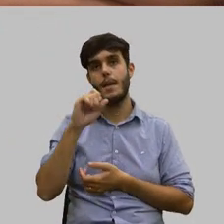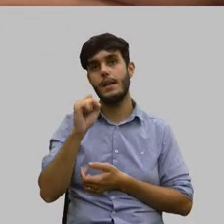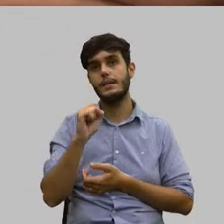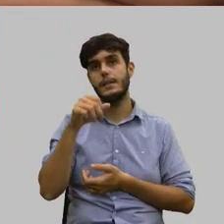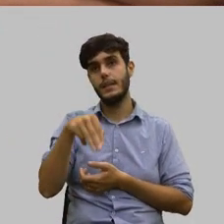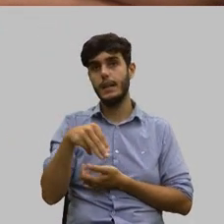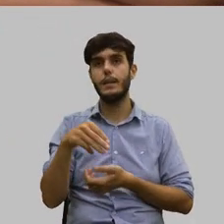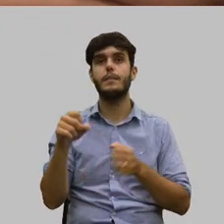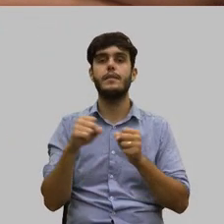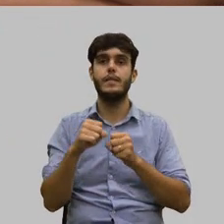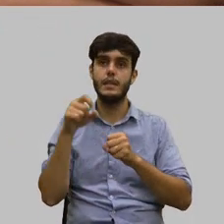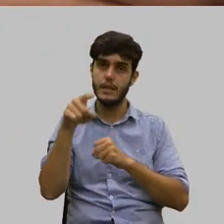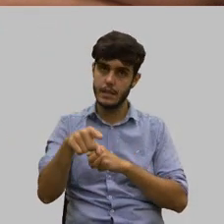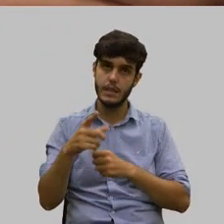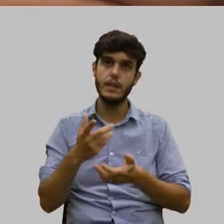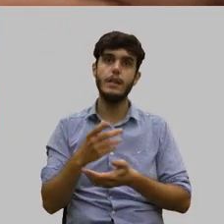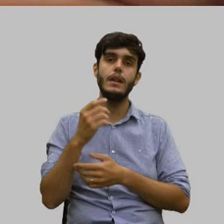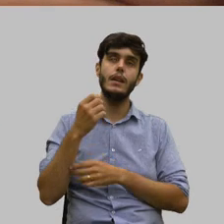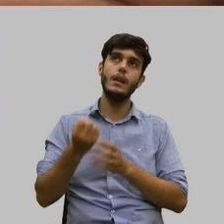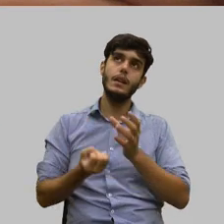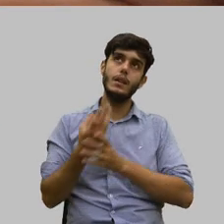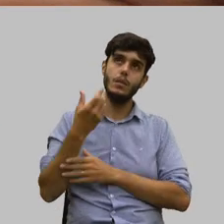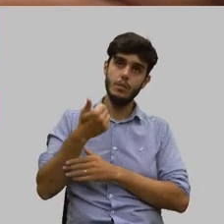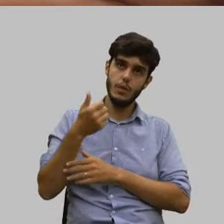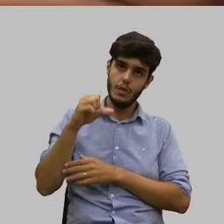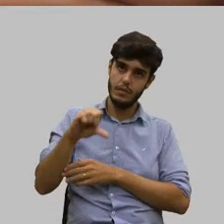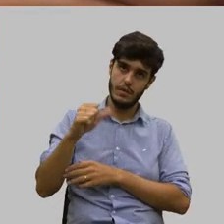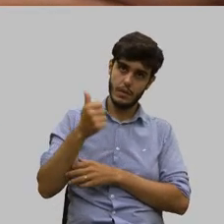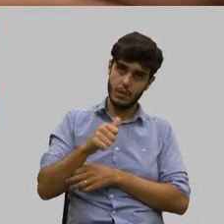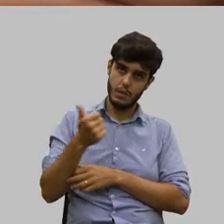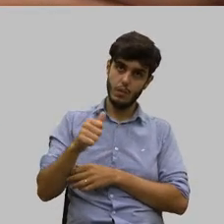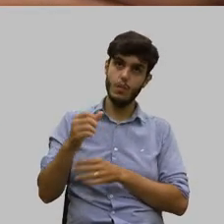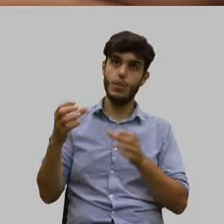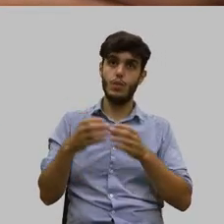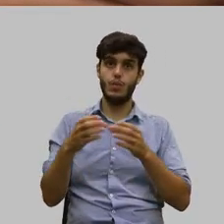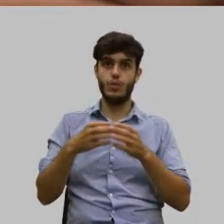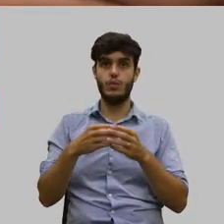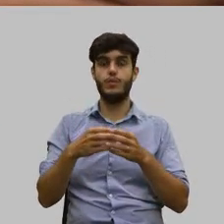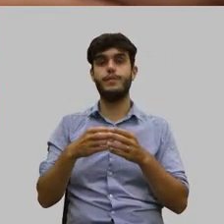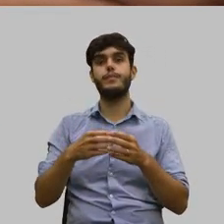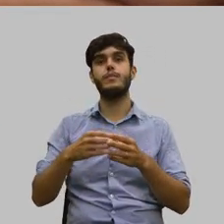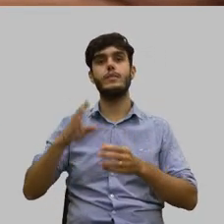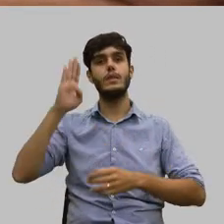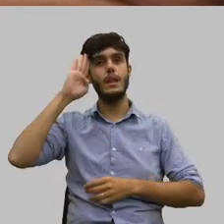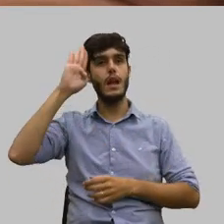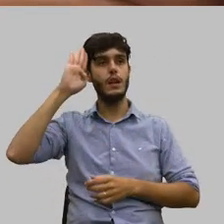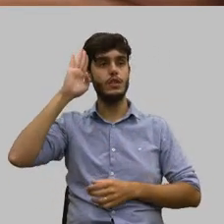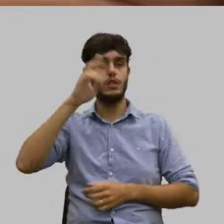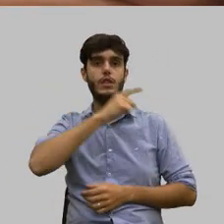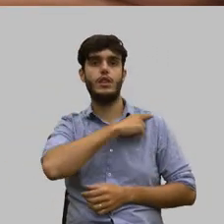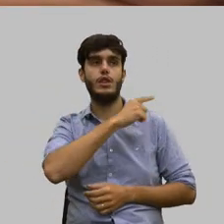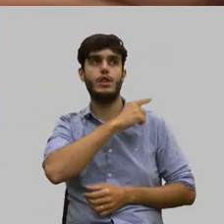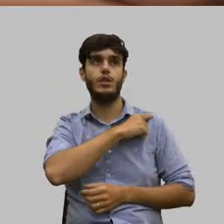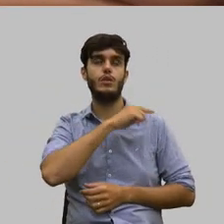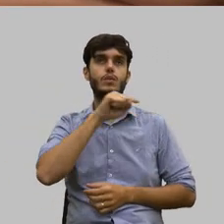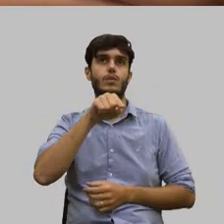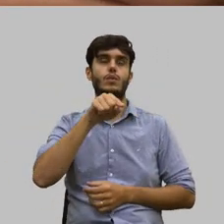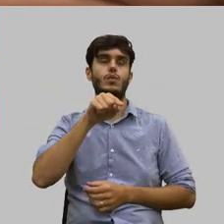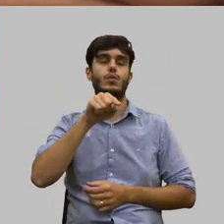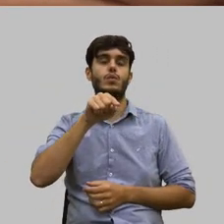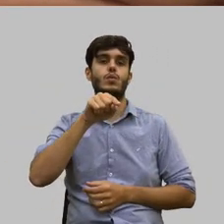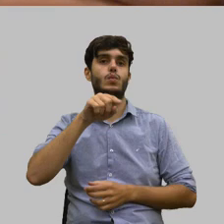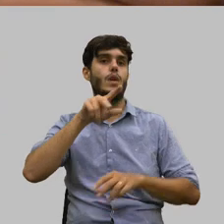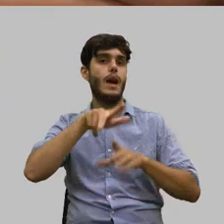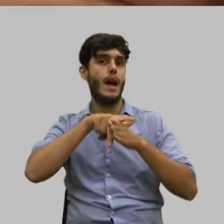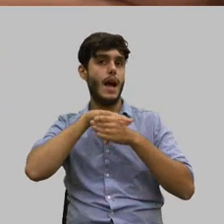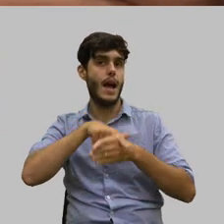fundado em 1911 pelo um grupo de sargento da cavalaria então quando vossa excelência for